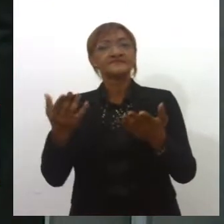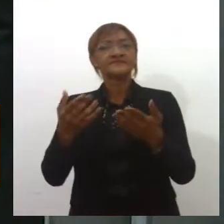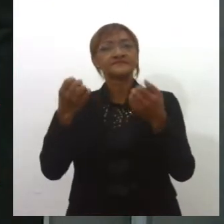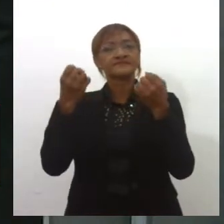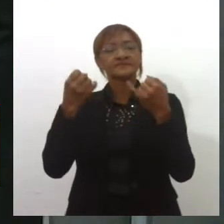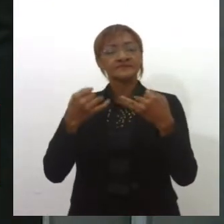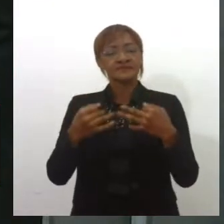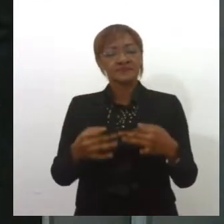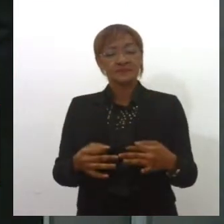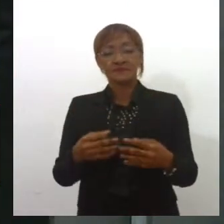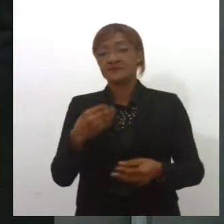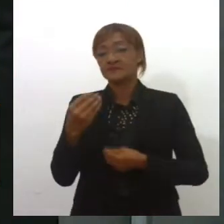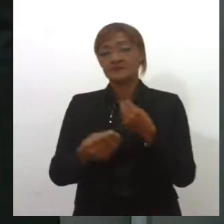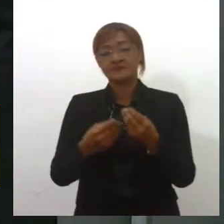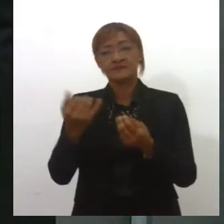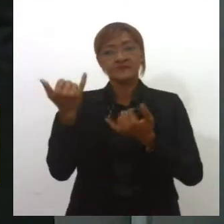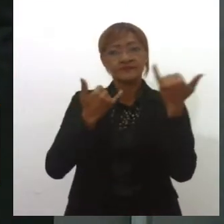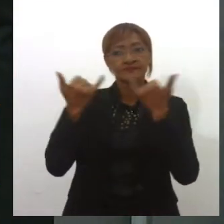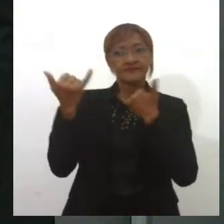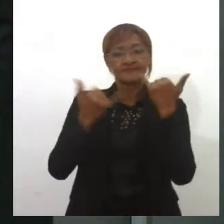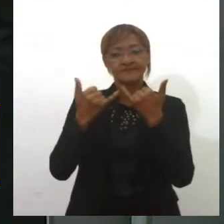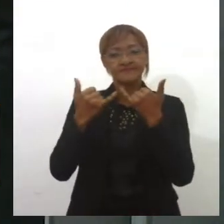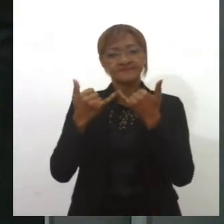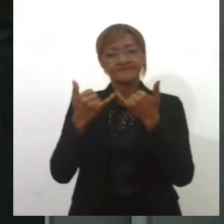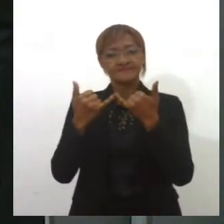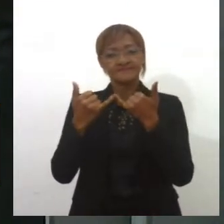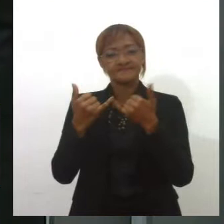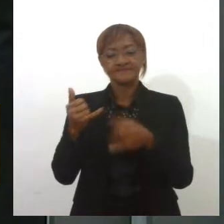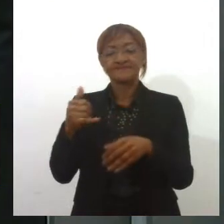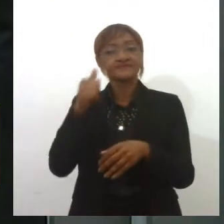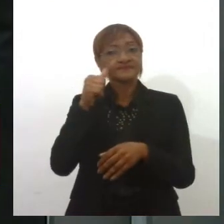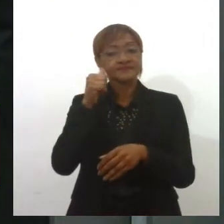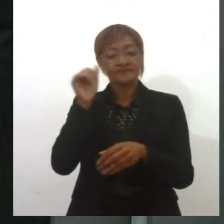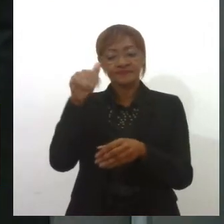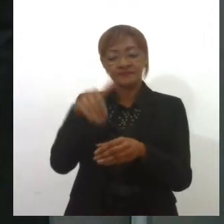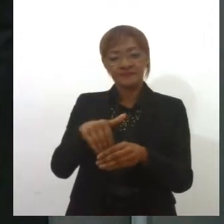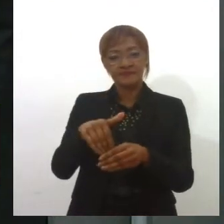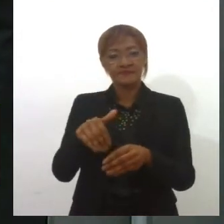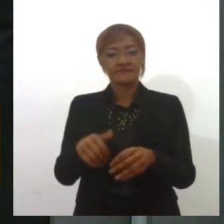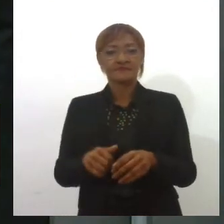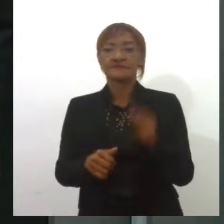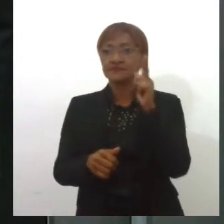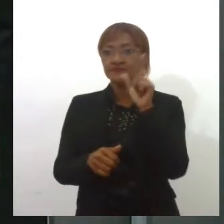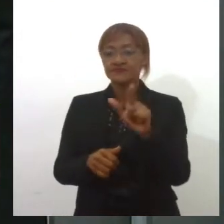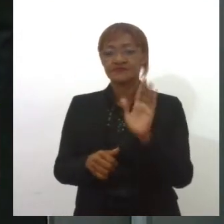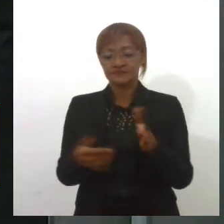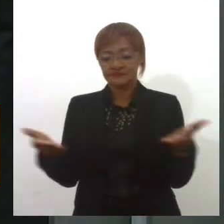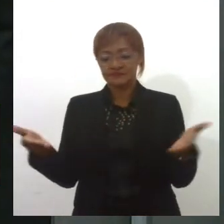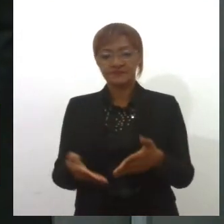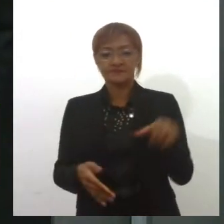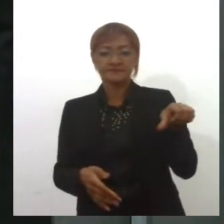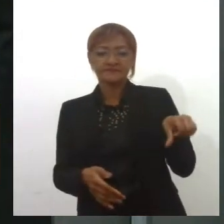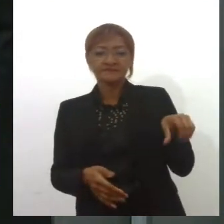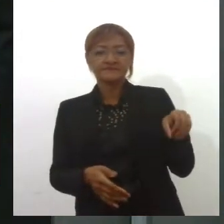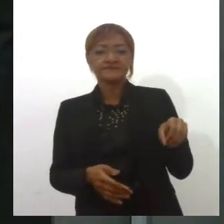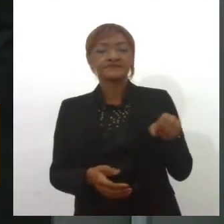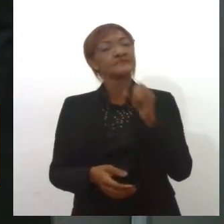rememore, nos conte um pouco desta história sobre o voto feminino para as, que completa hoje 90 anos. Boa